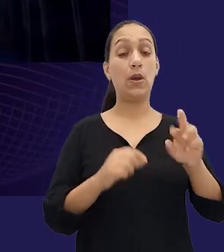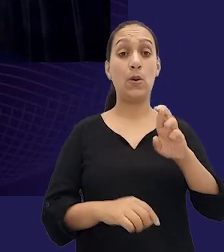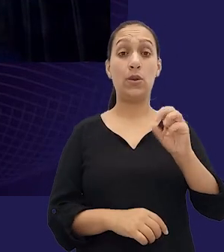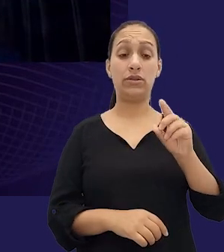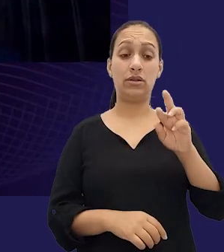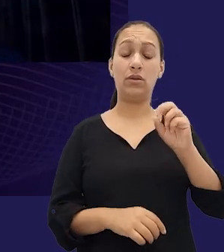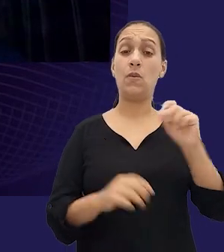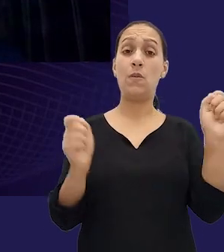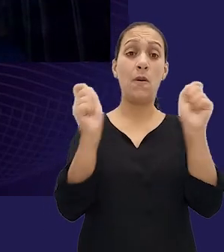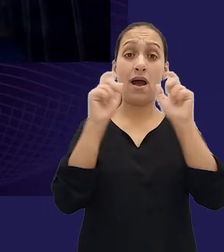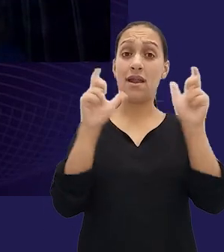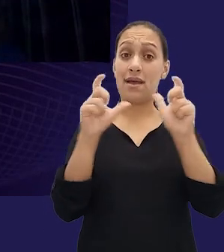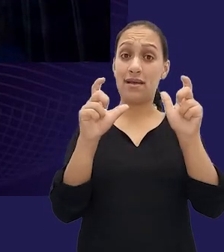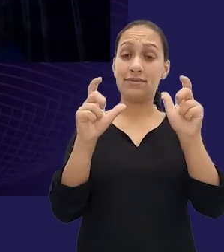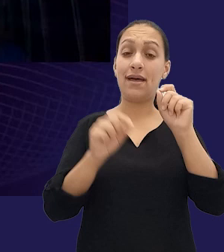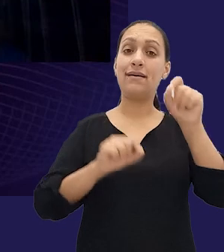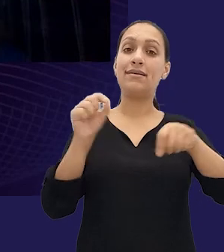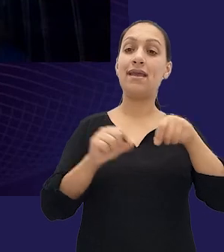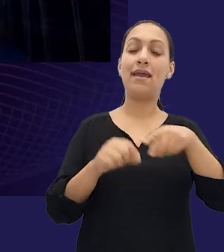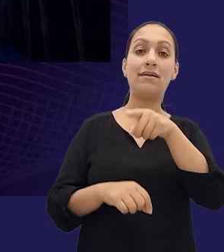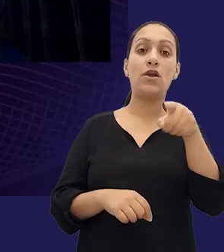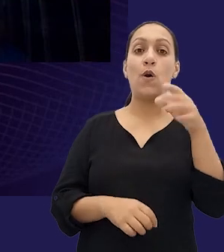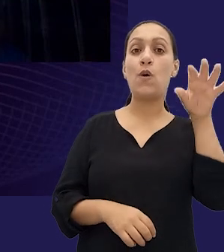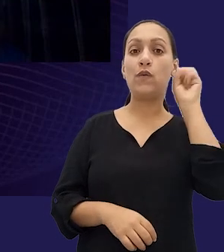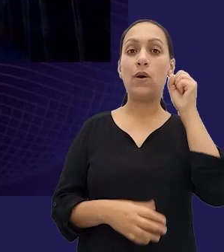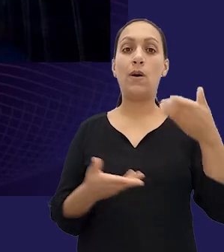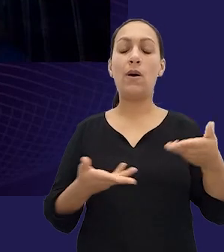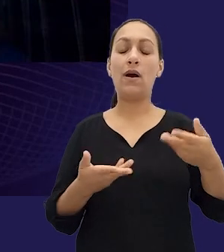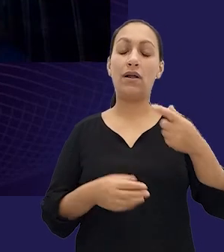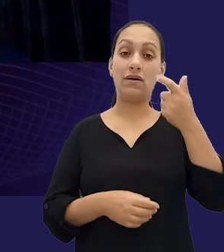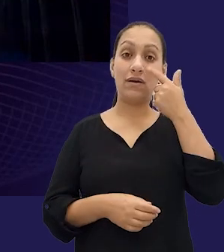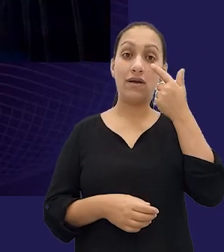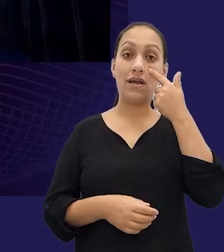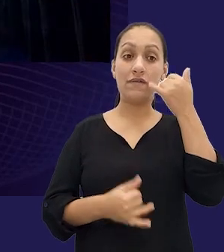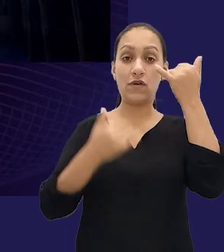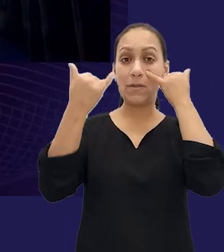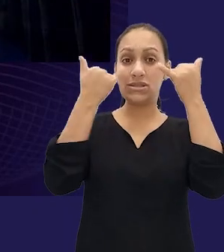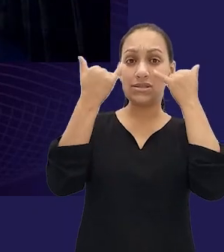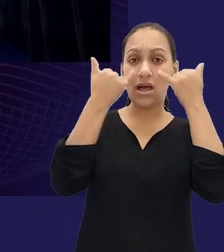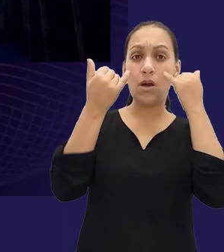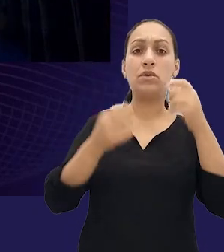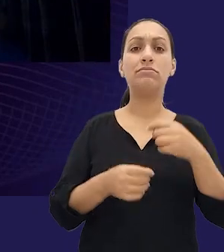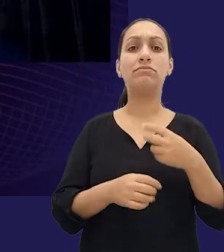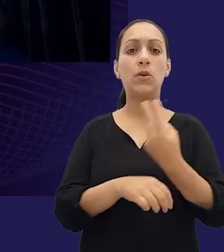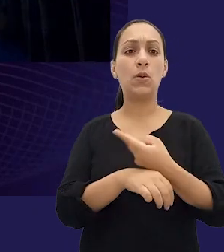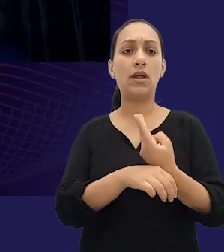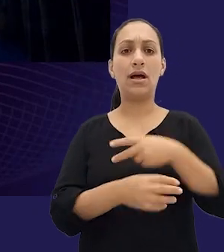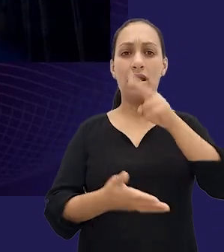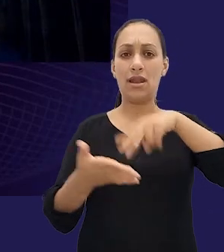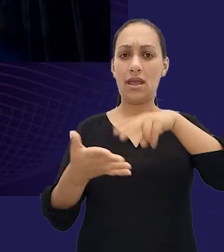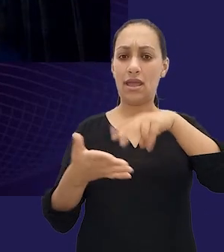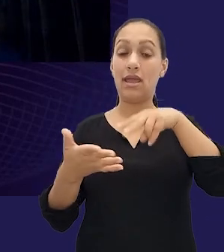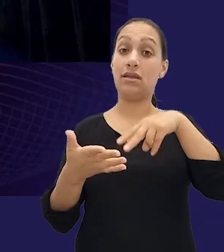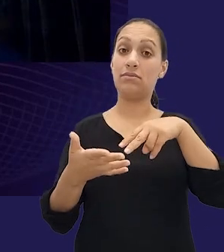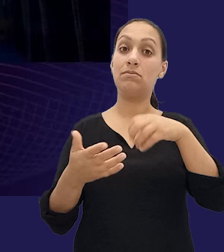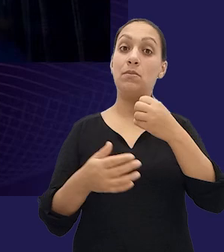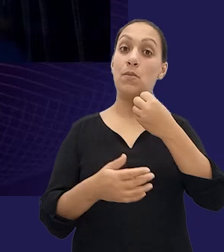né, para todo mundo ficar um pouco mais informado, buscar ler mais sobre, né, em boas fontes,